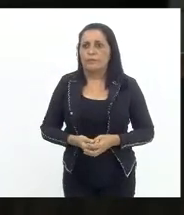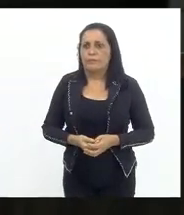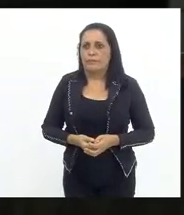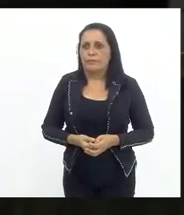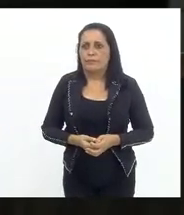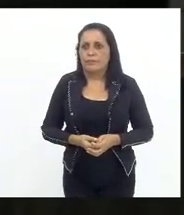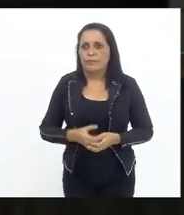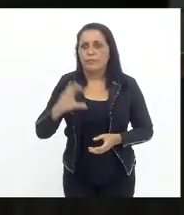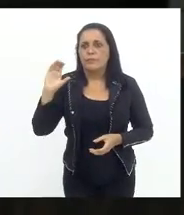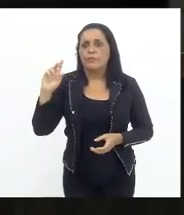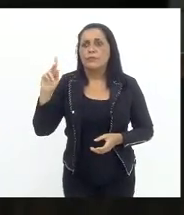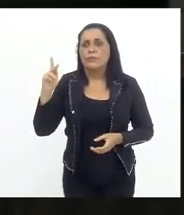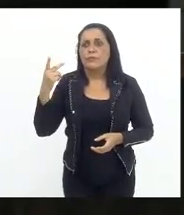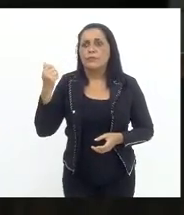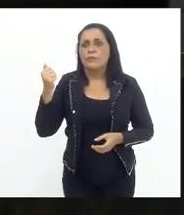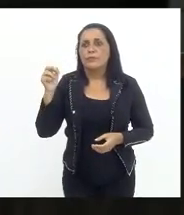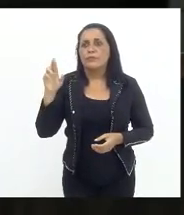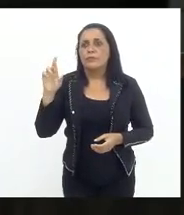Charles está...